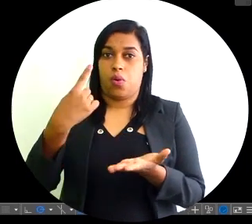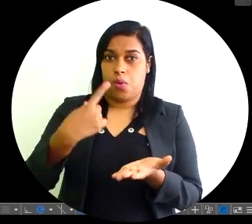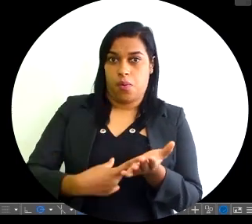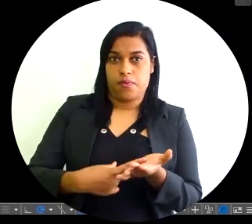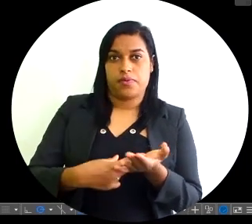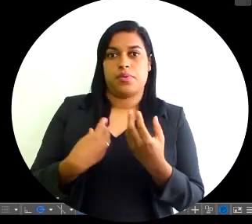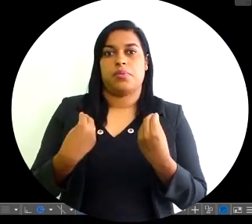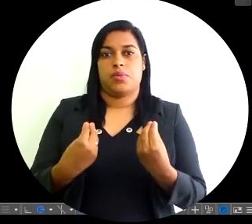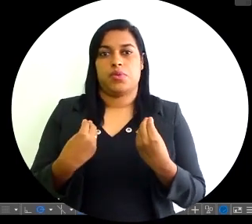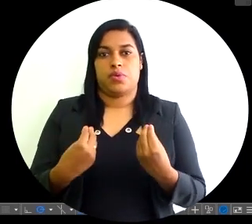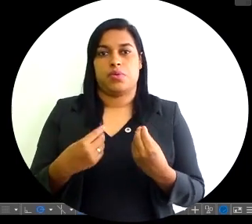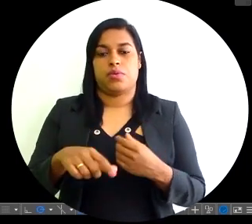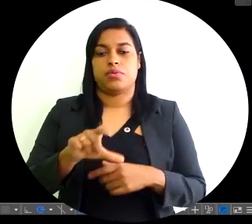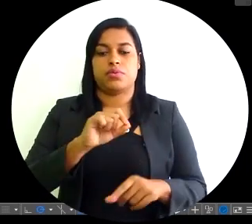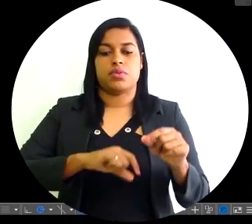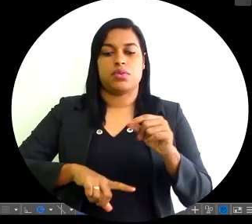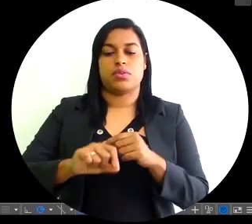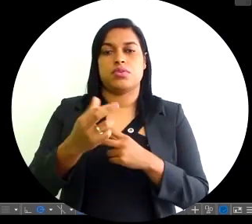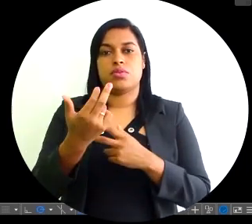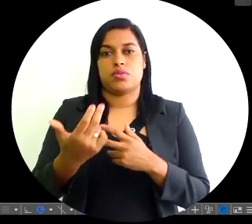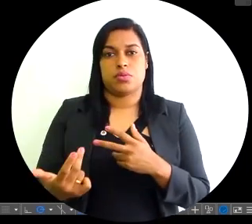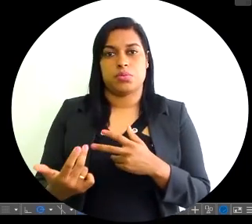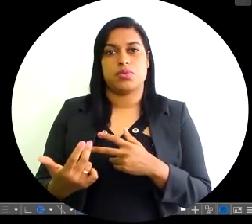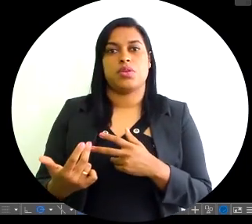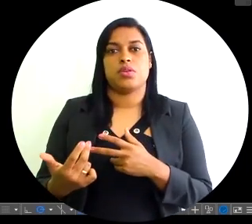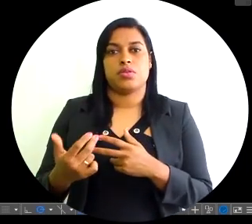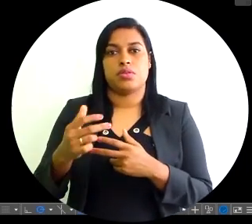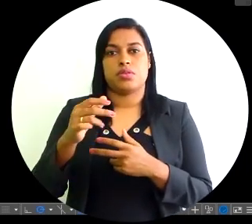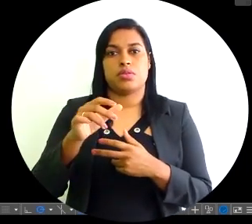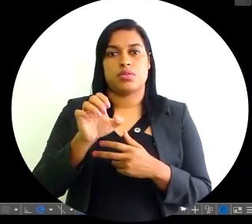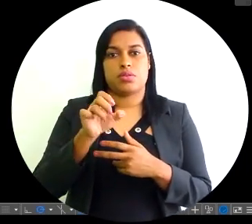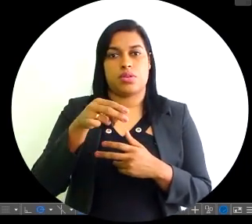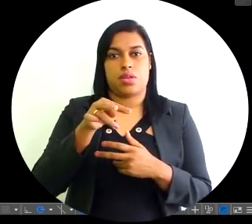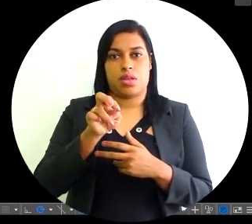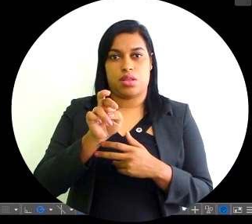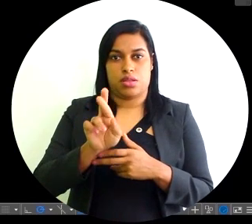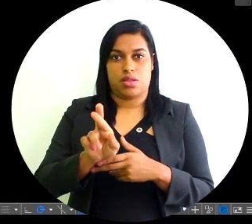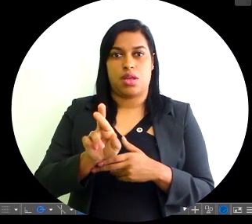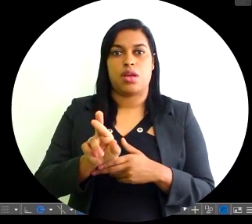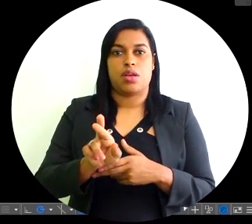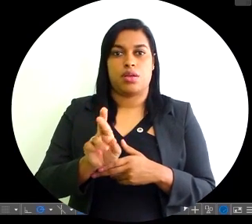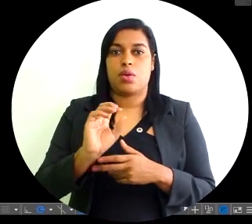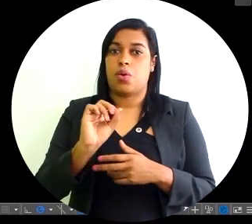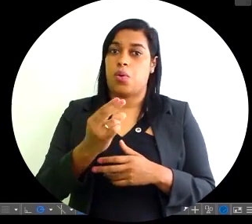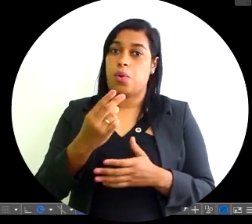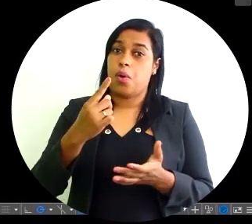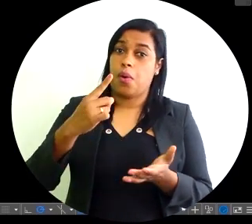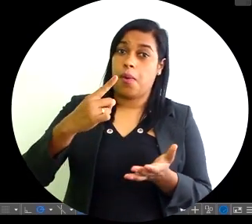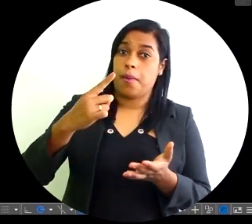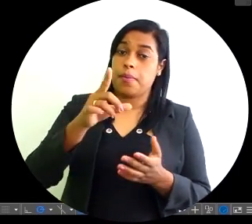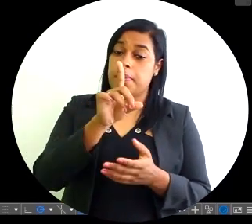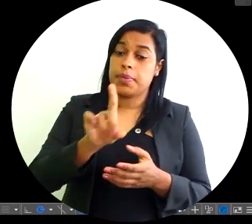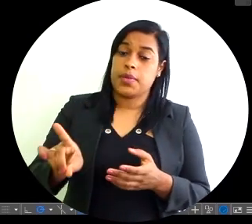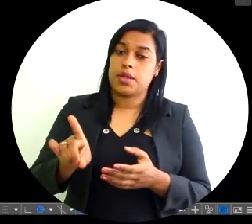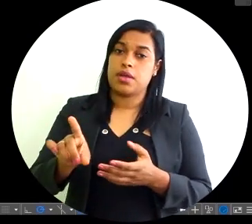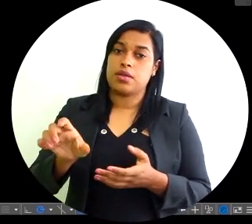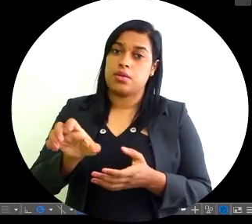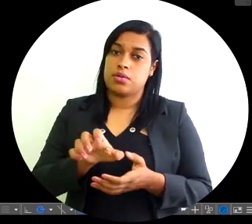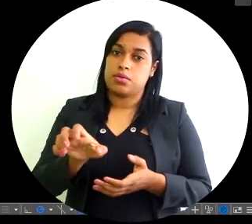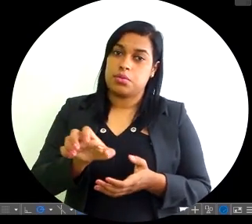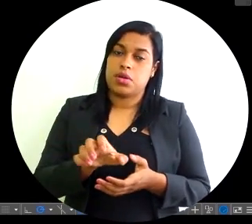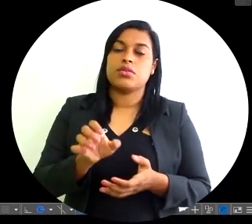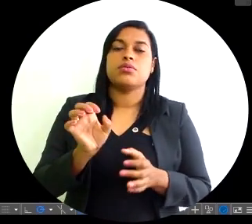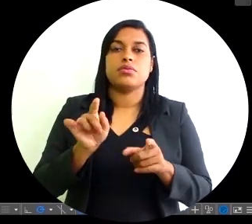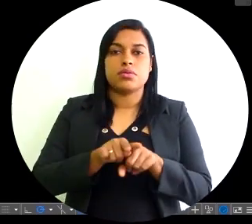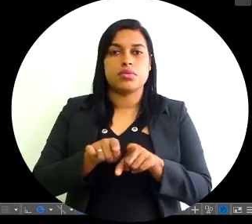aí eu confirmo. Como que eu confirmo a seleção do objeto? Ou pela tecla Enter do teclado, ou eu confirmo com o botão direito